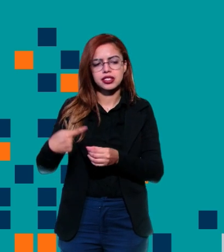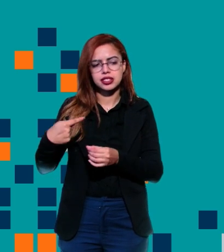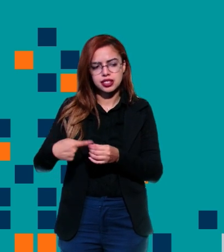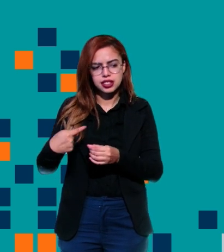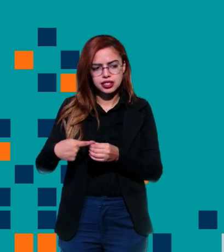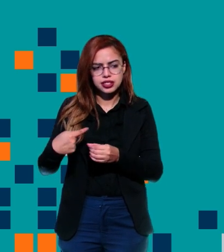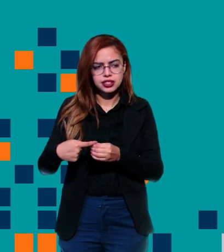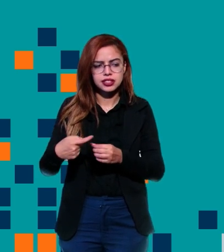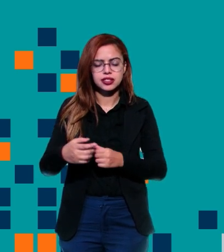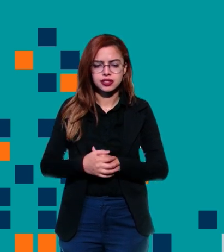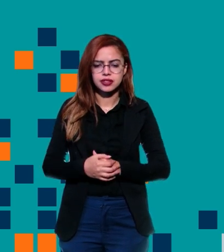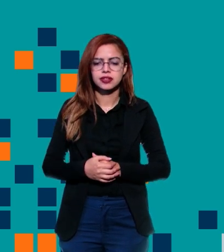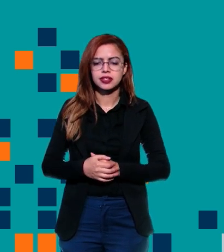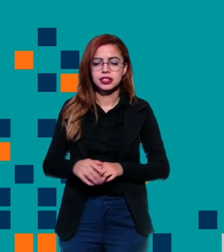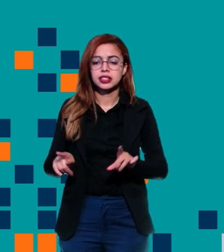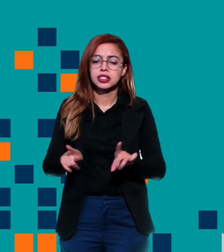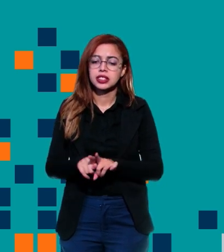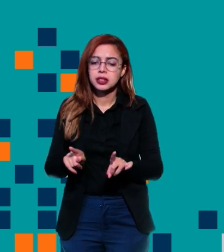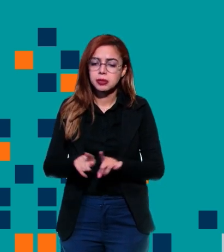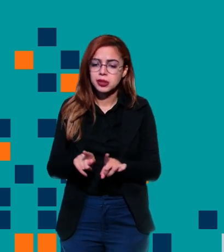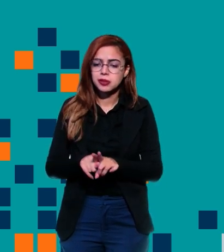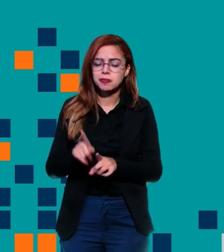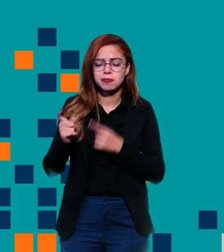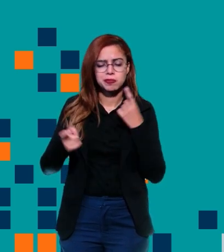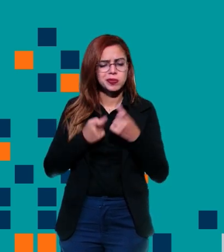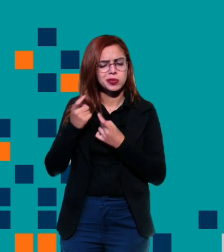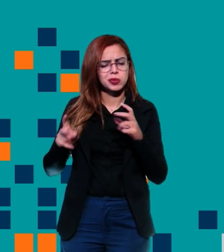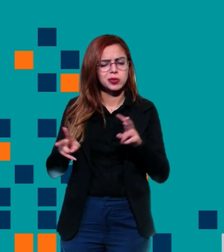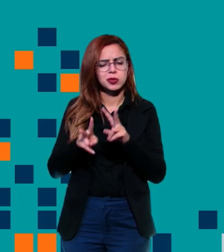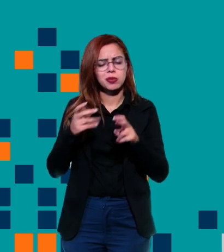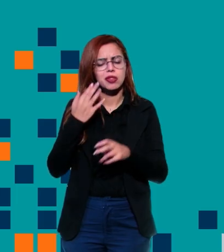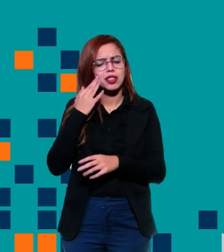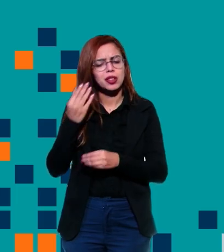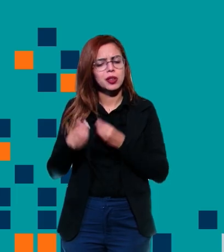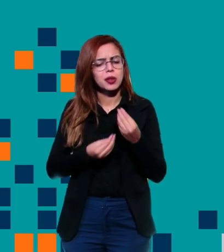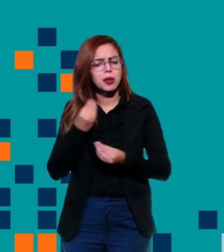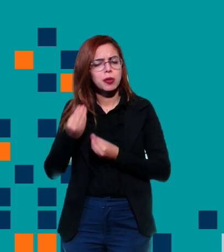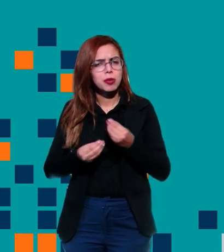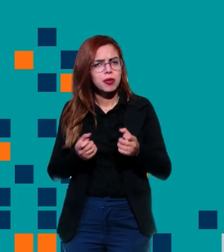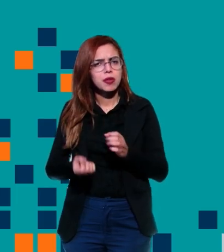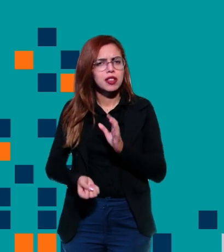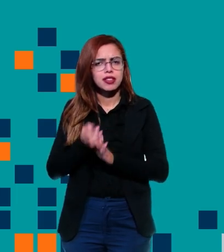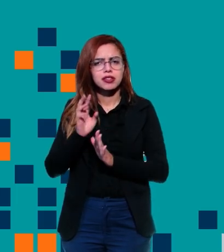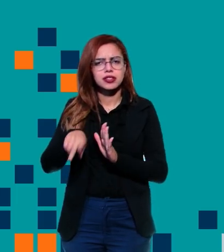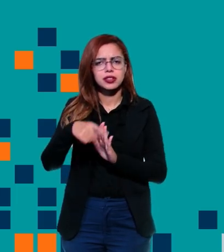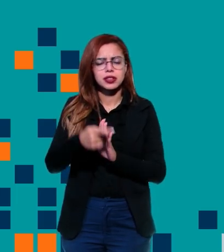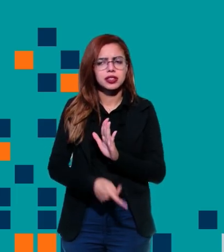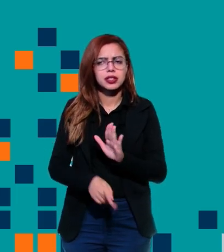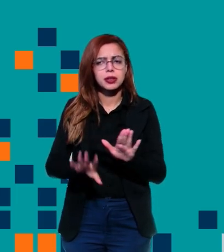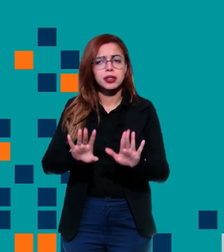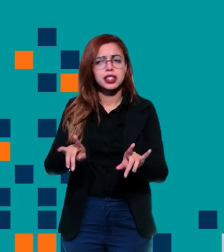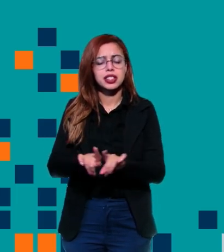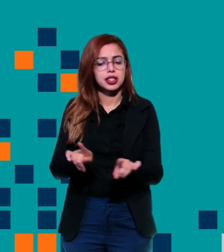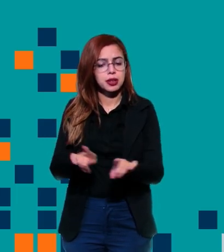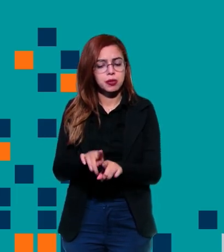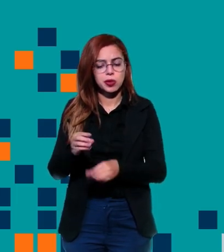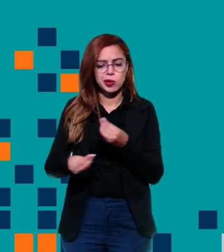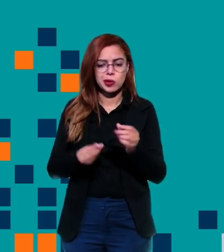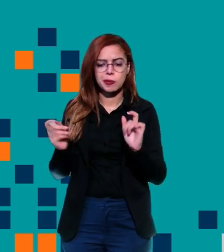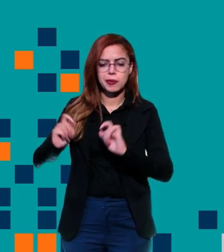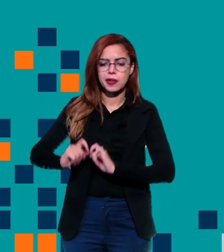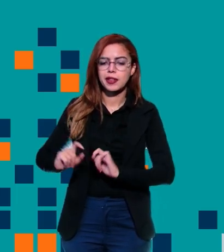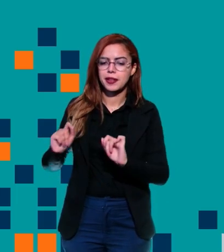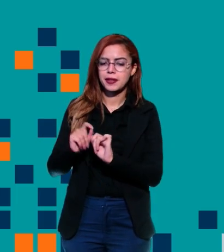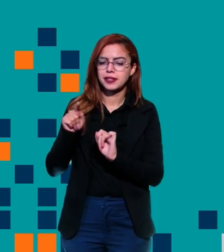cidade. Ele tinha essa preocupação realmente de entender como que, não só de fazer grandes projetos incríveis, mas como viabilizar isso e